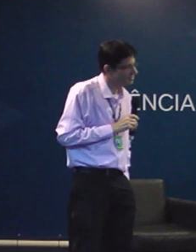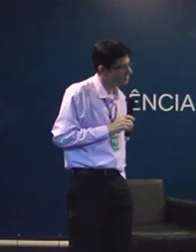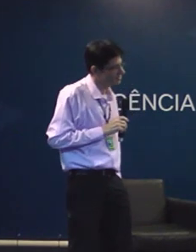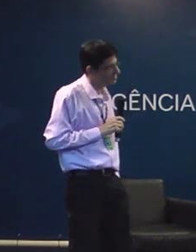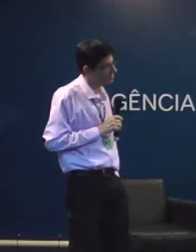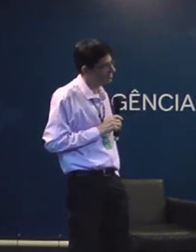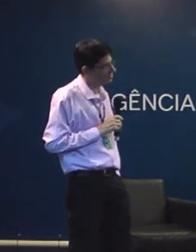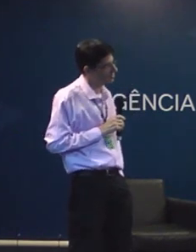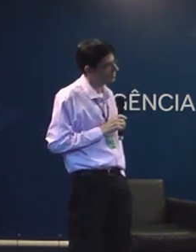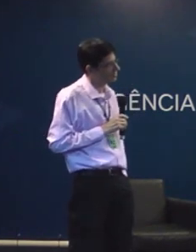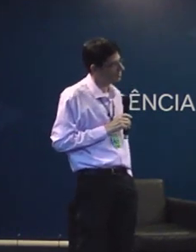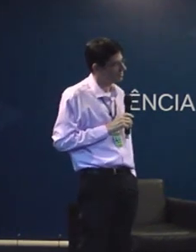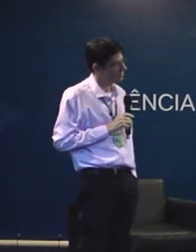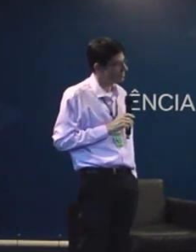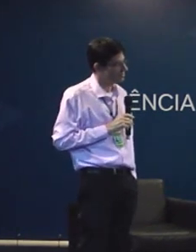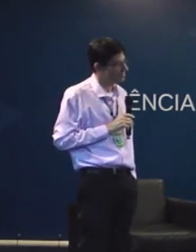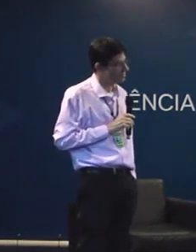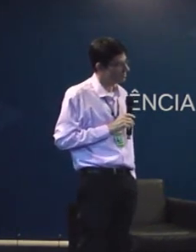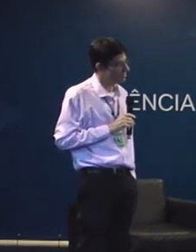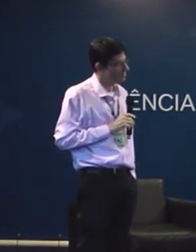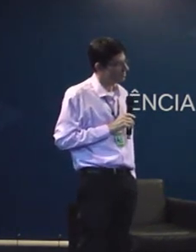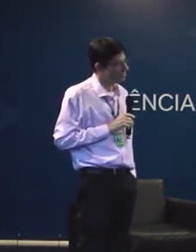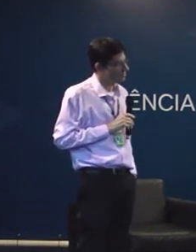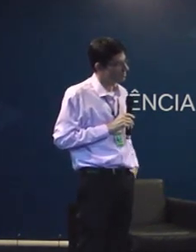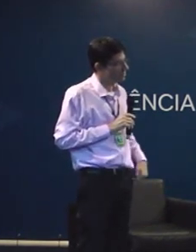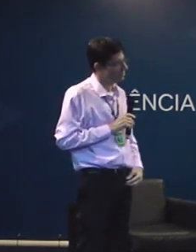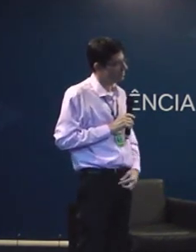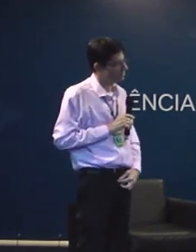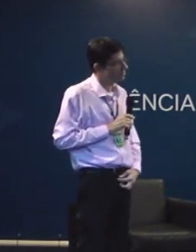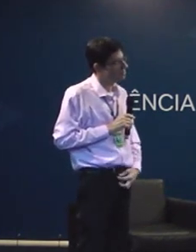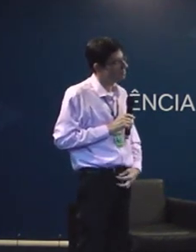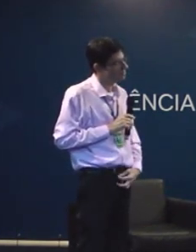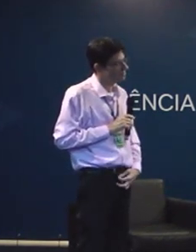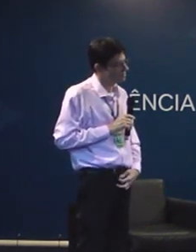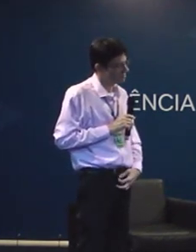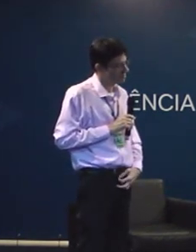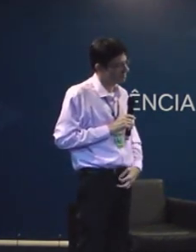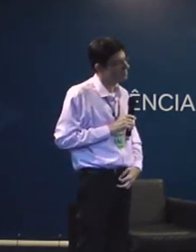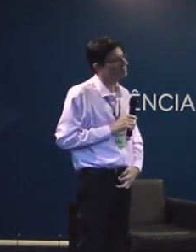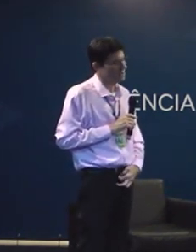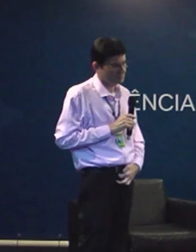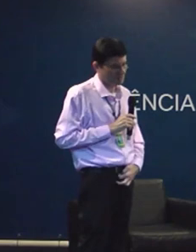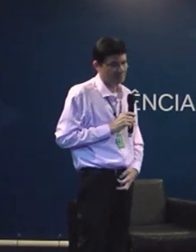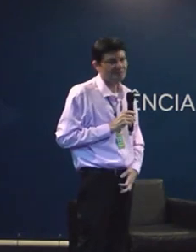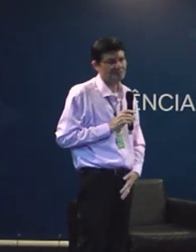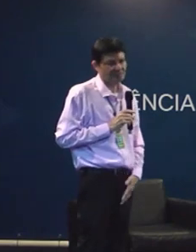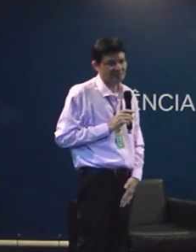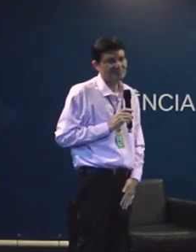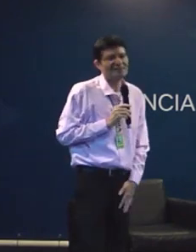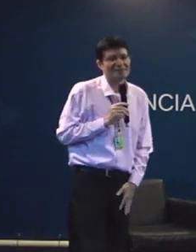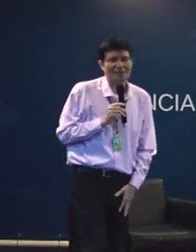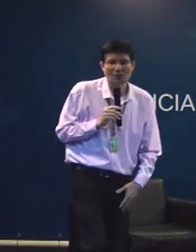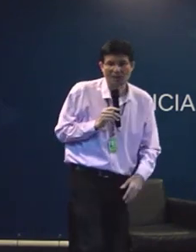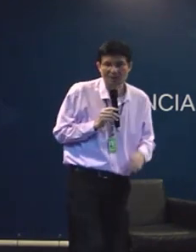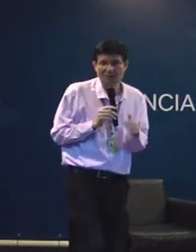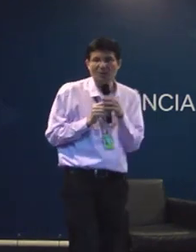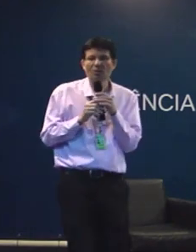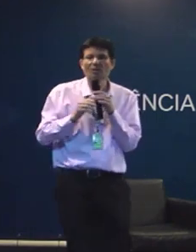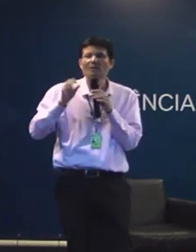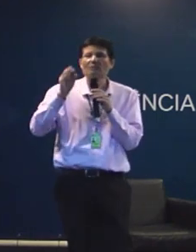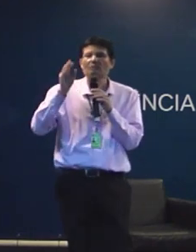lei 13.874, que é a lei da liberdade econômica, às 15 horas, no Perfeito. Dia 23. Então, ótimo.